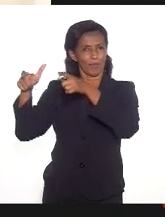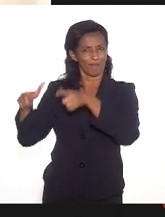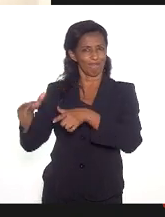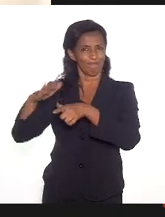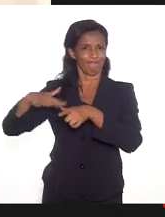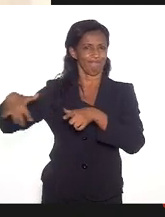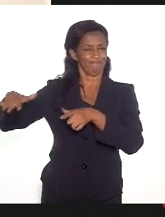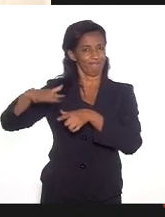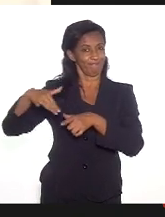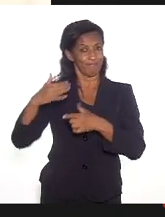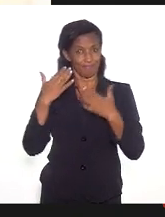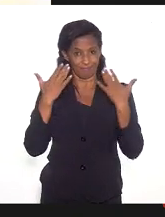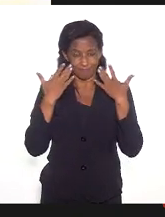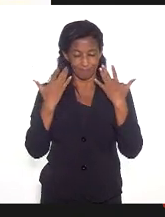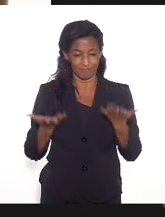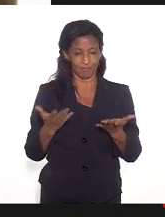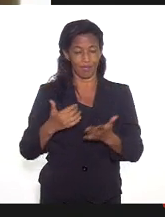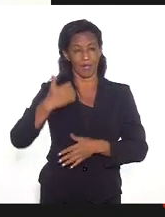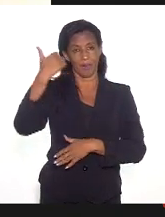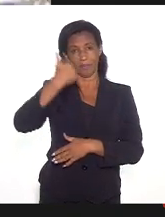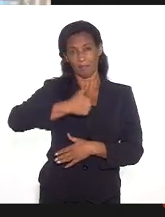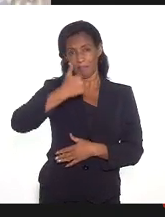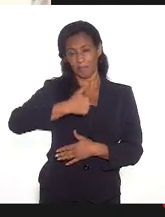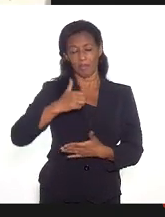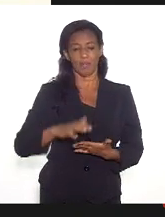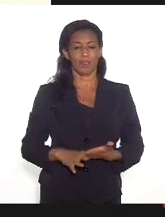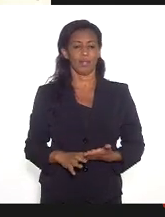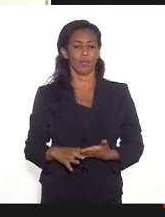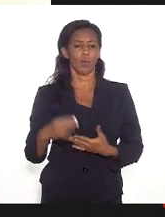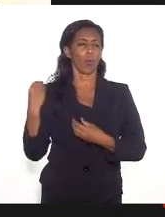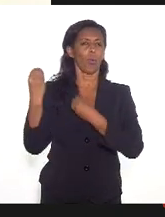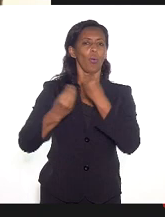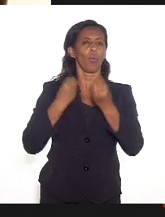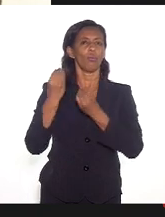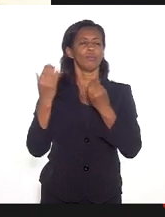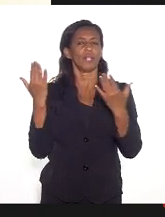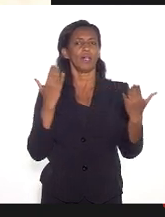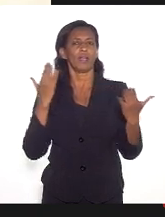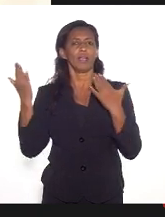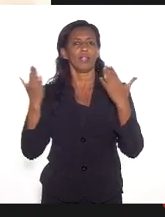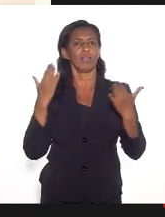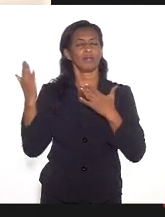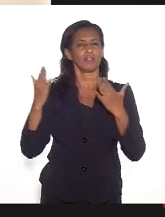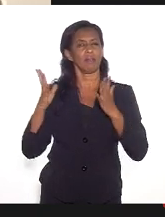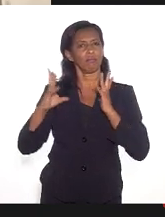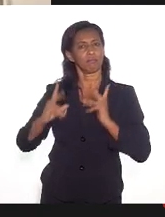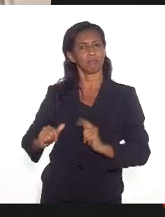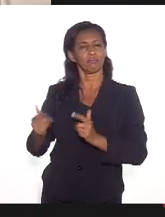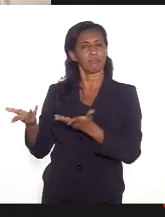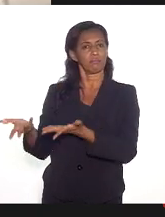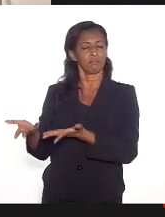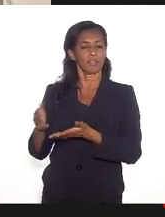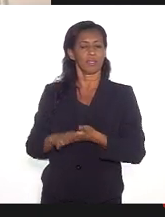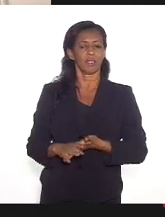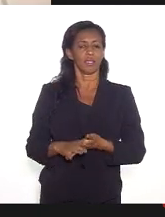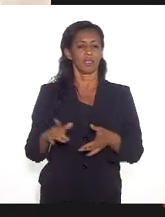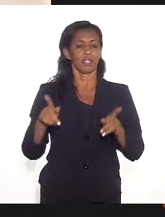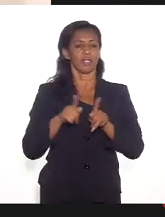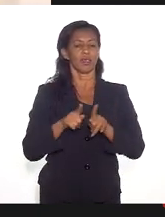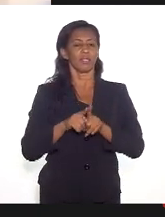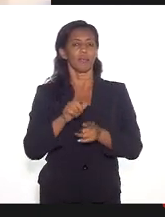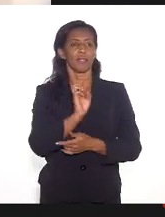Então, isso mostra. Então, eu gostaria de saber, primeiro, como é que está a relação com a questão da dragagem e também